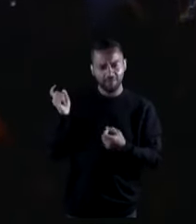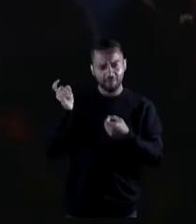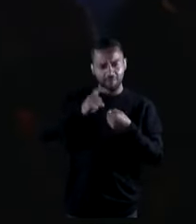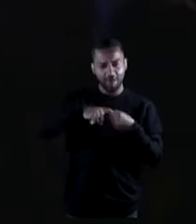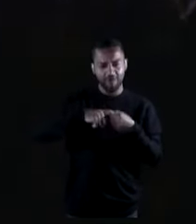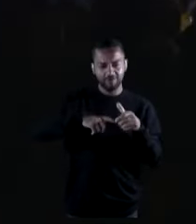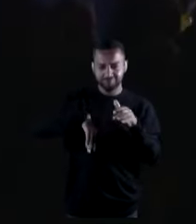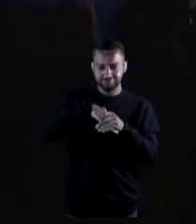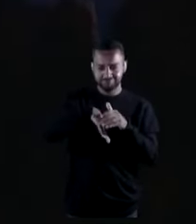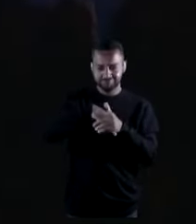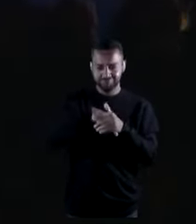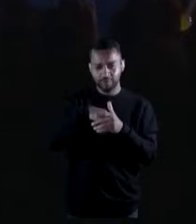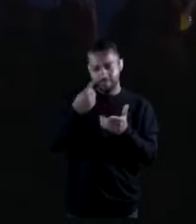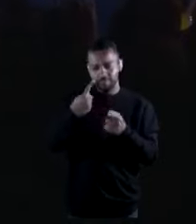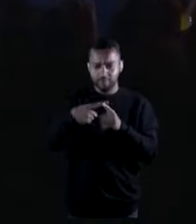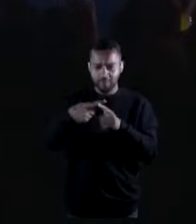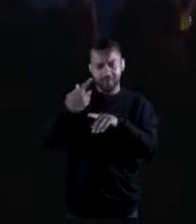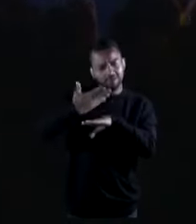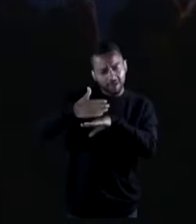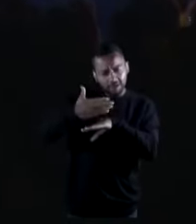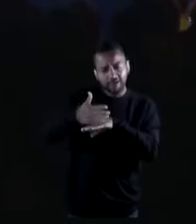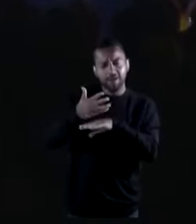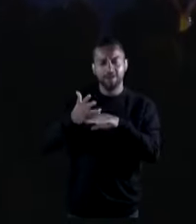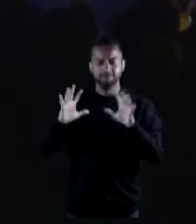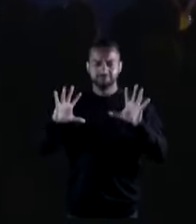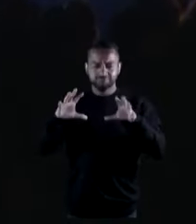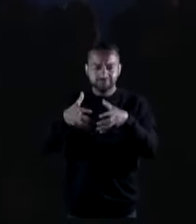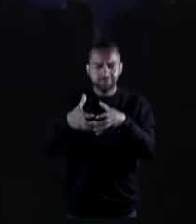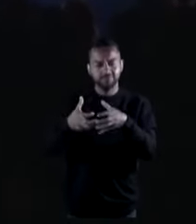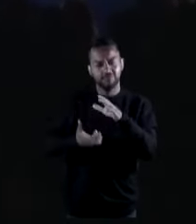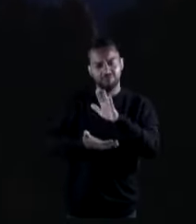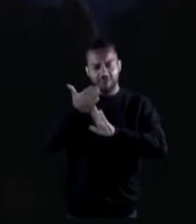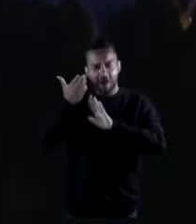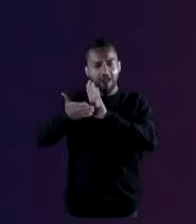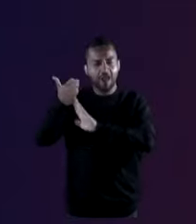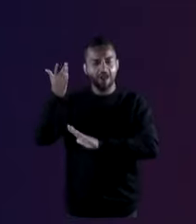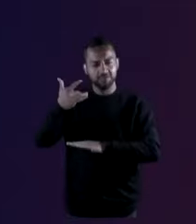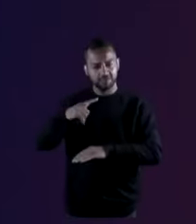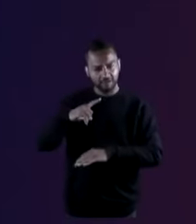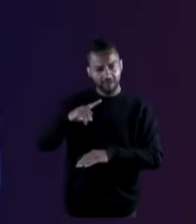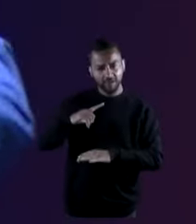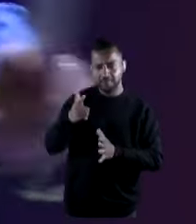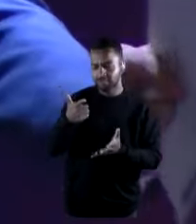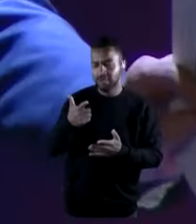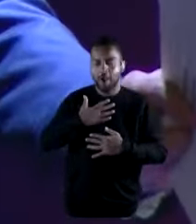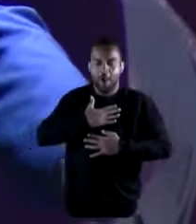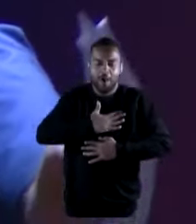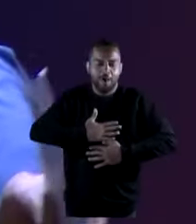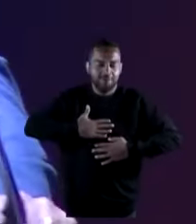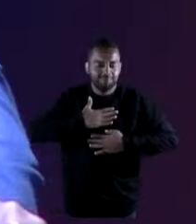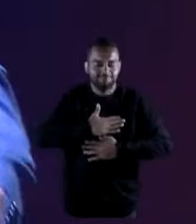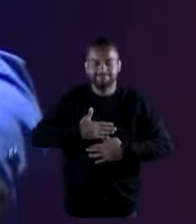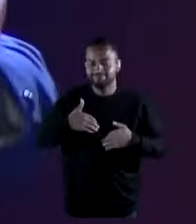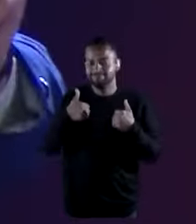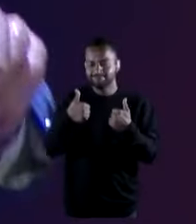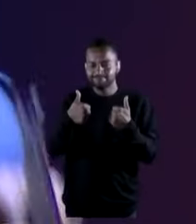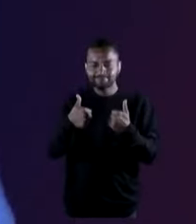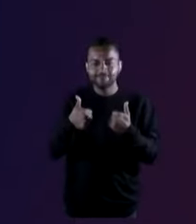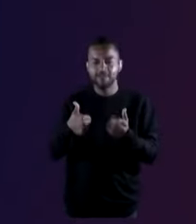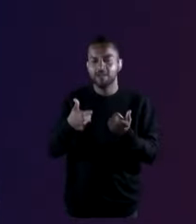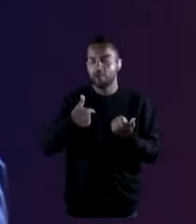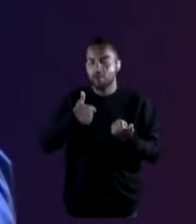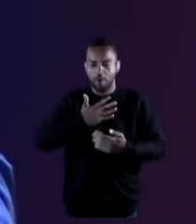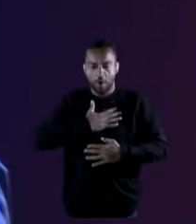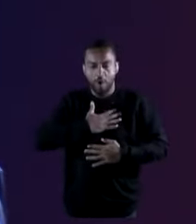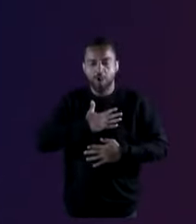tem treino, tem concentração, tem viagem, eu tem toda a bagagem. Eu gosto de tudo isso. Gosto de tudo isso. Gosto de